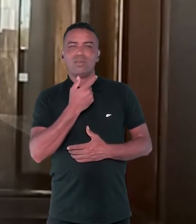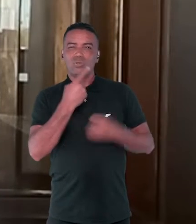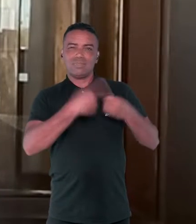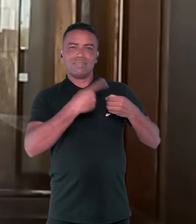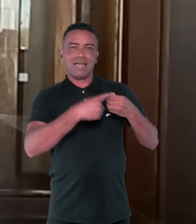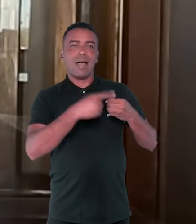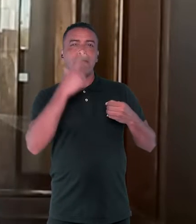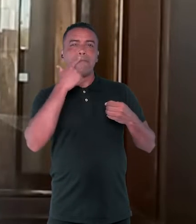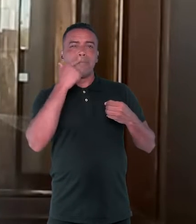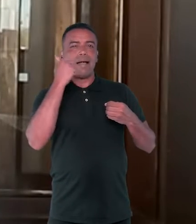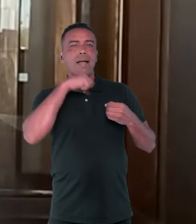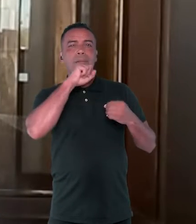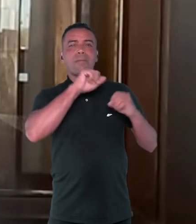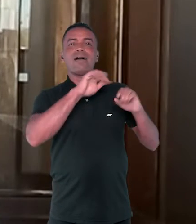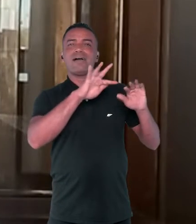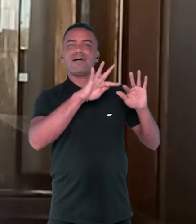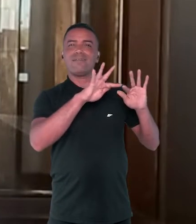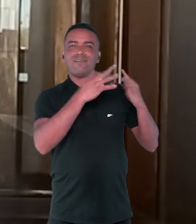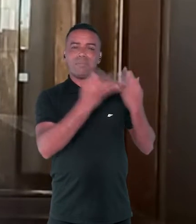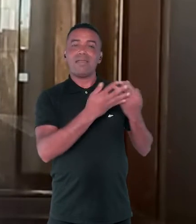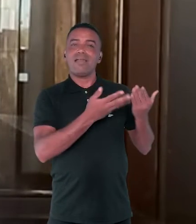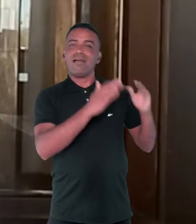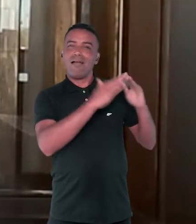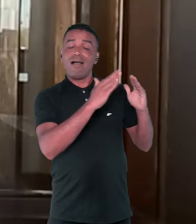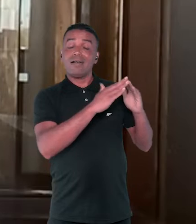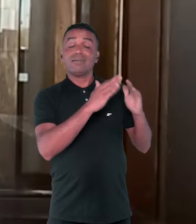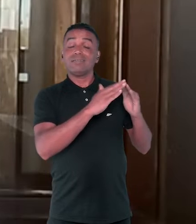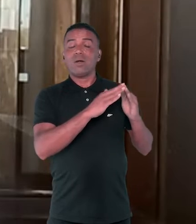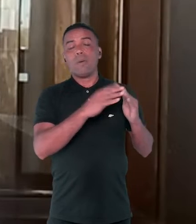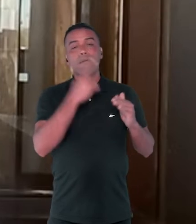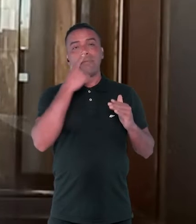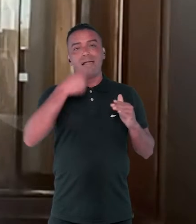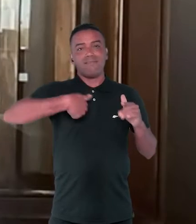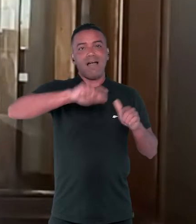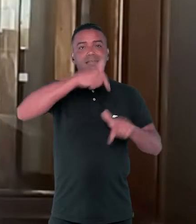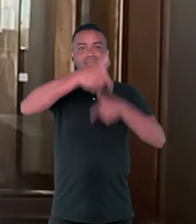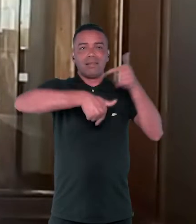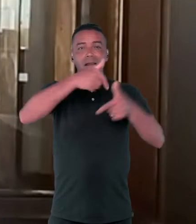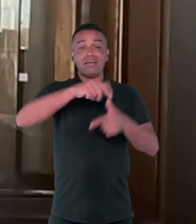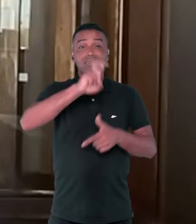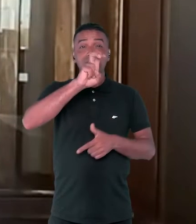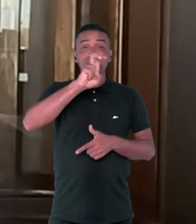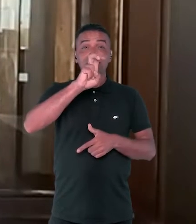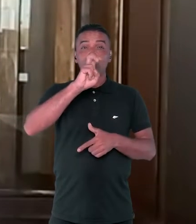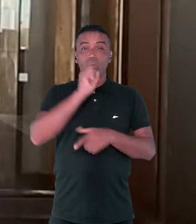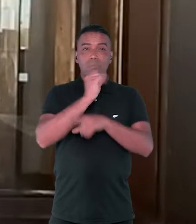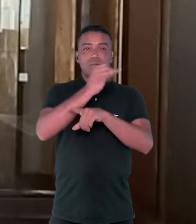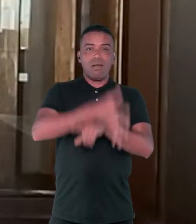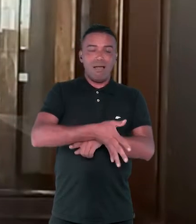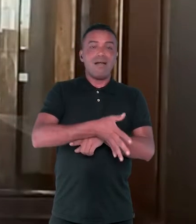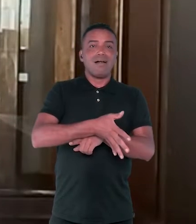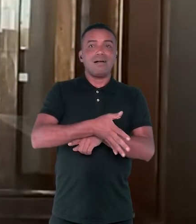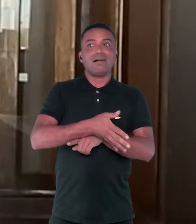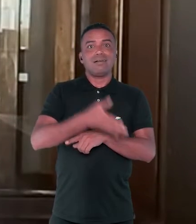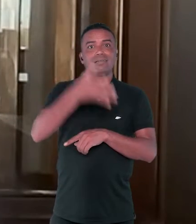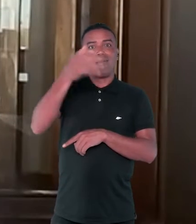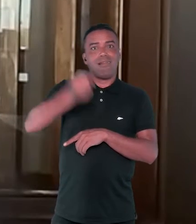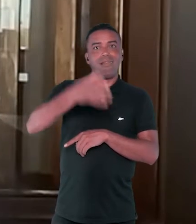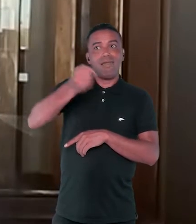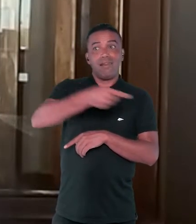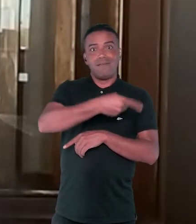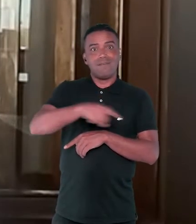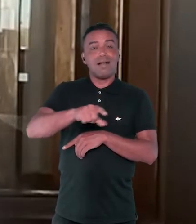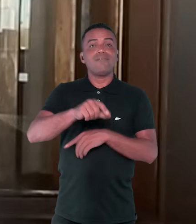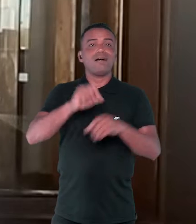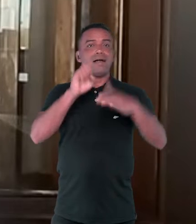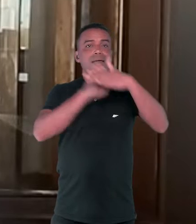morava, ele saía muito cedo, tipo 5h30 da manhã, e ele fazia a linha de leite, levava os latões todos para ir também,